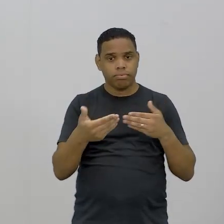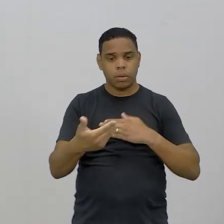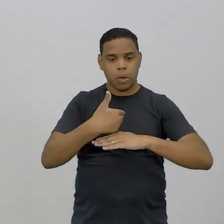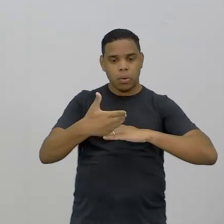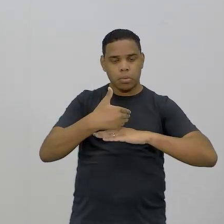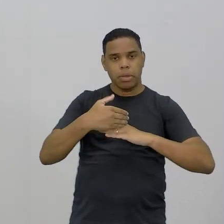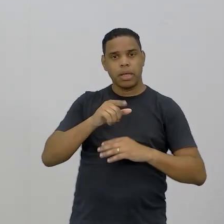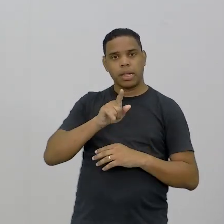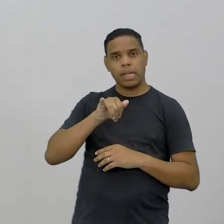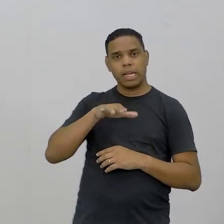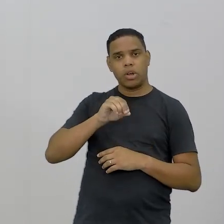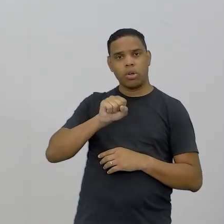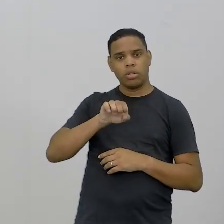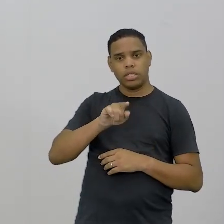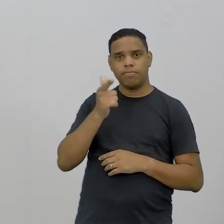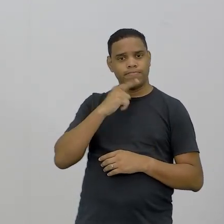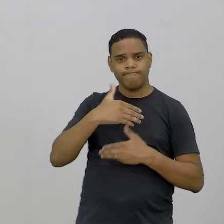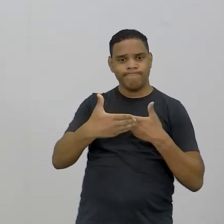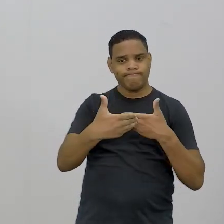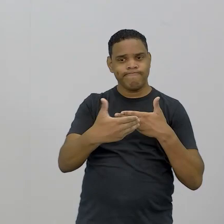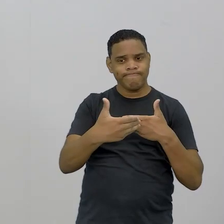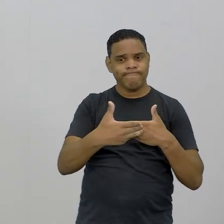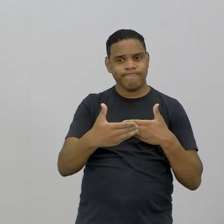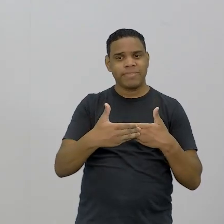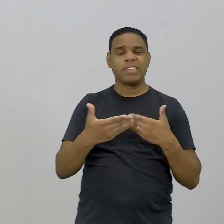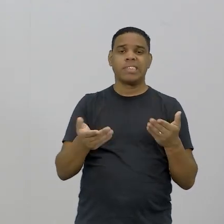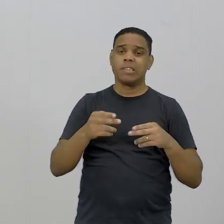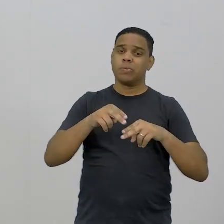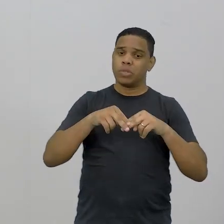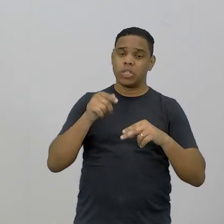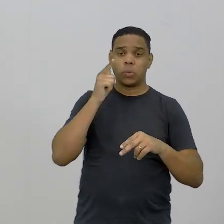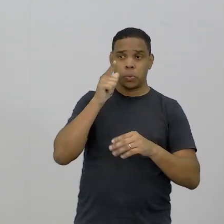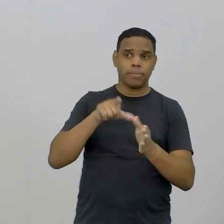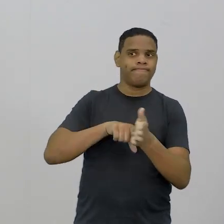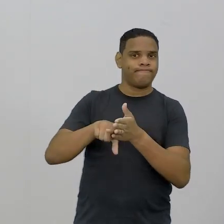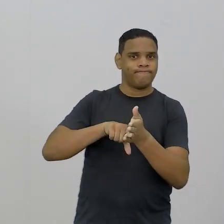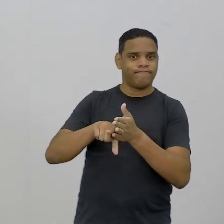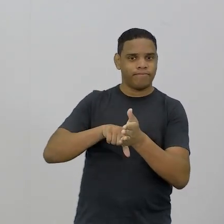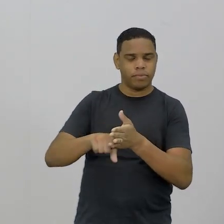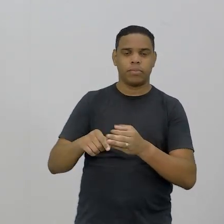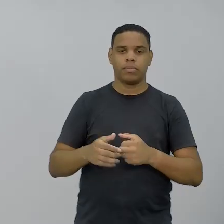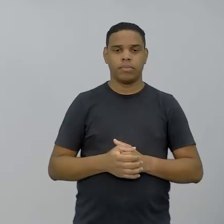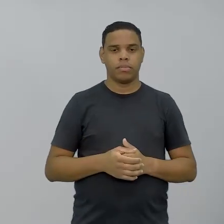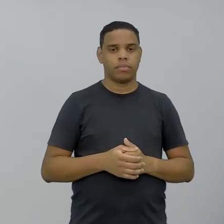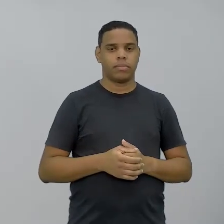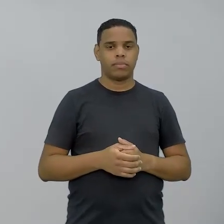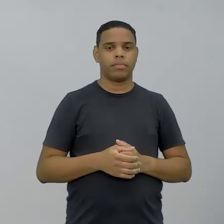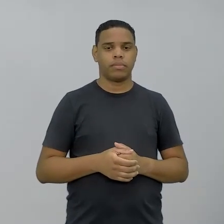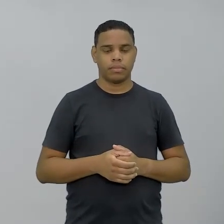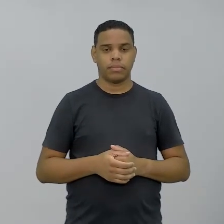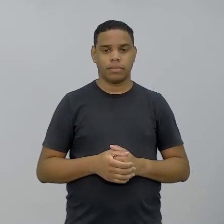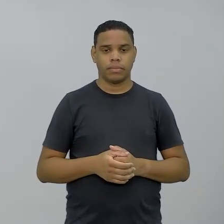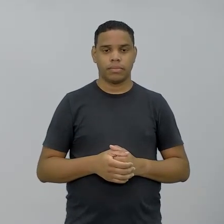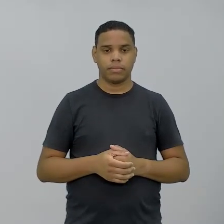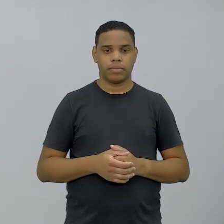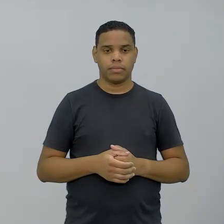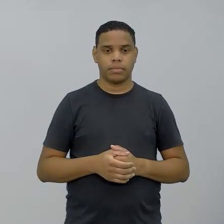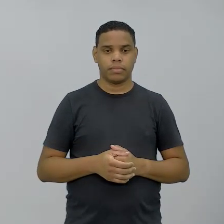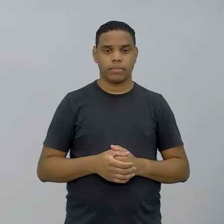de glicose, né? Então, algo aí que ela precisa investigar, né, Evê? Exatamente.